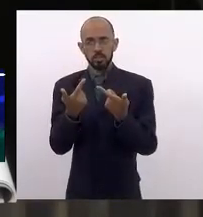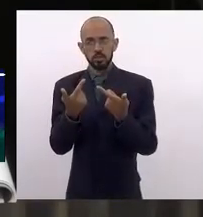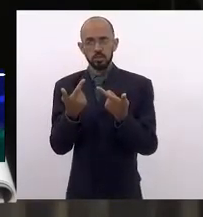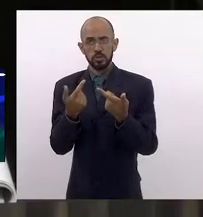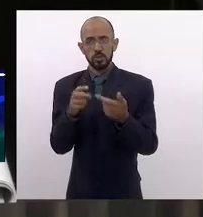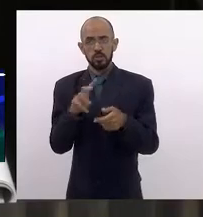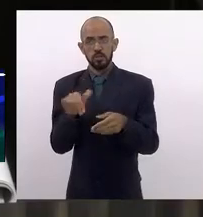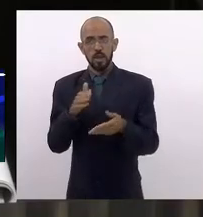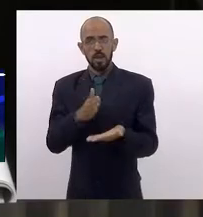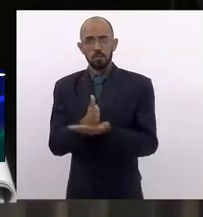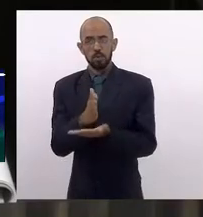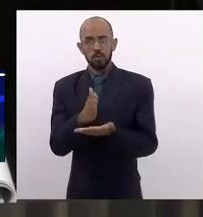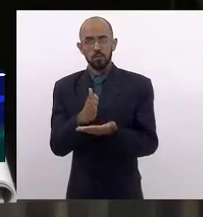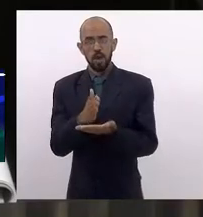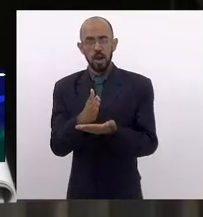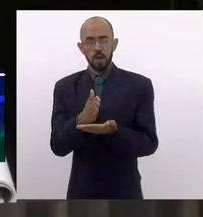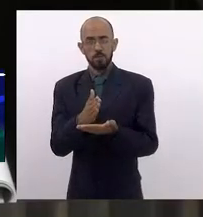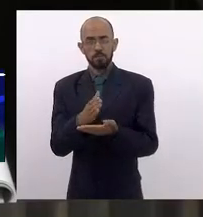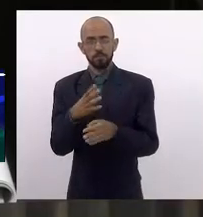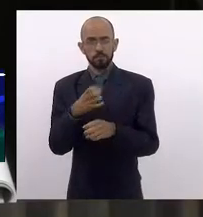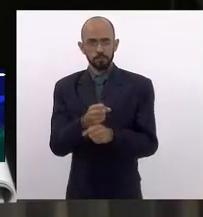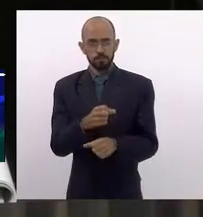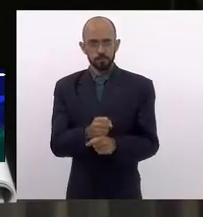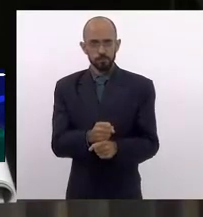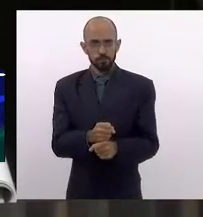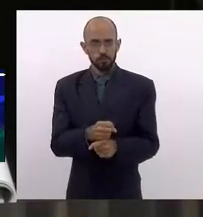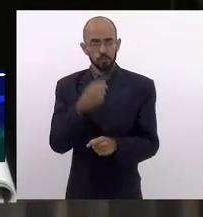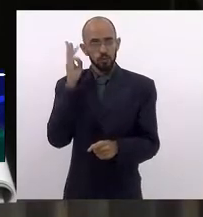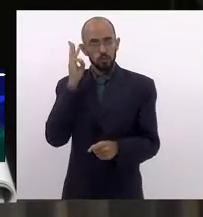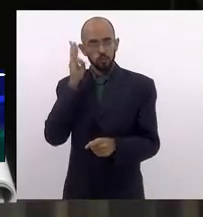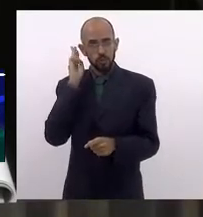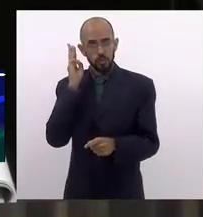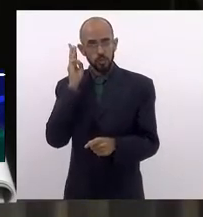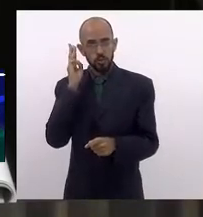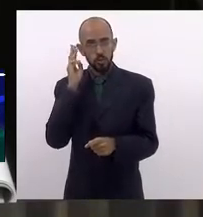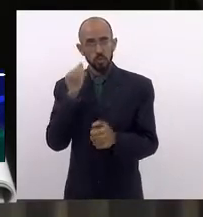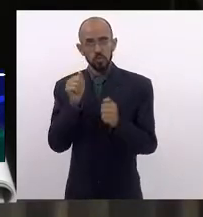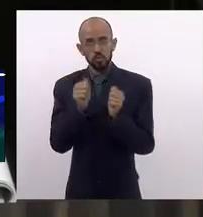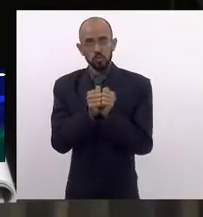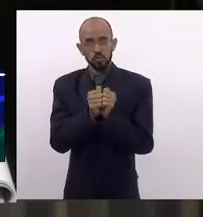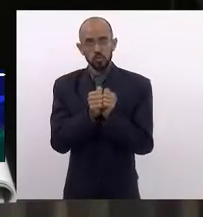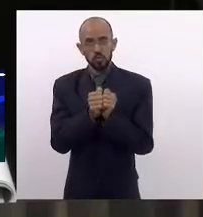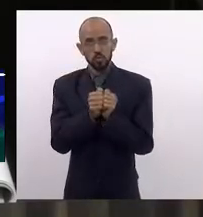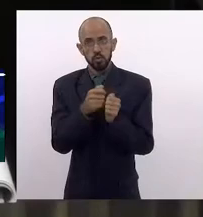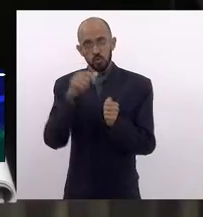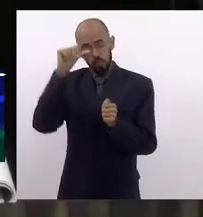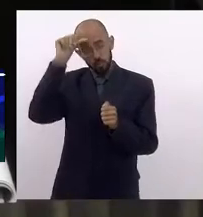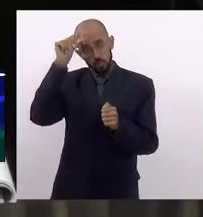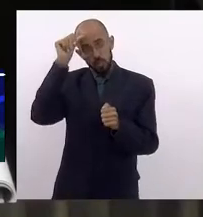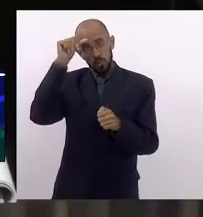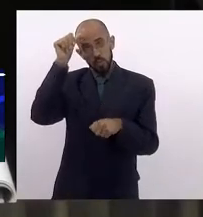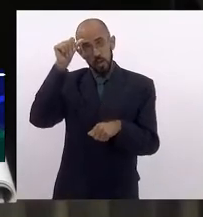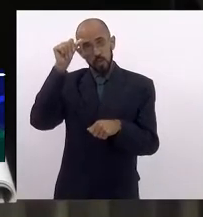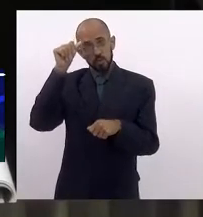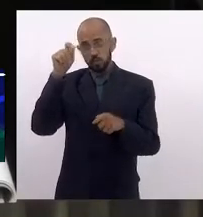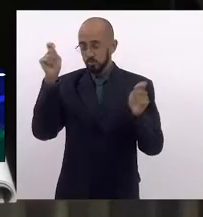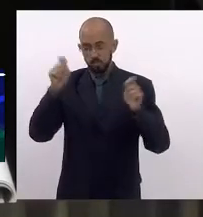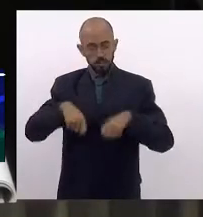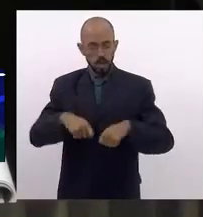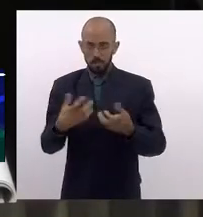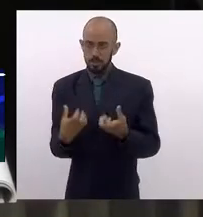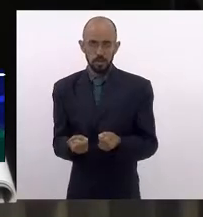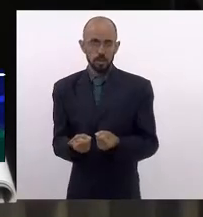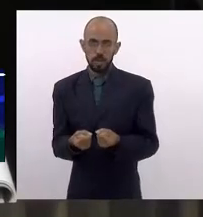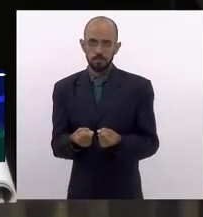vai aprovar as contas do governador Wilson Vilson junto com o governo é contrário caixa é inconcebível